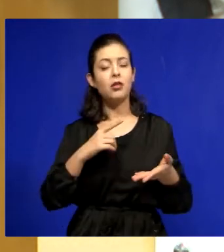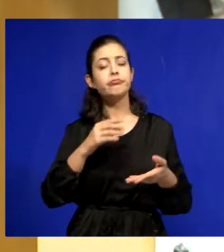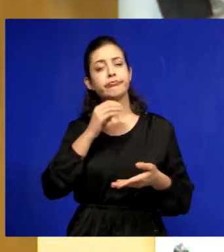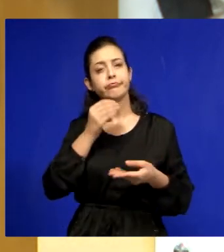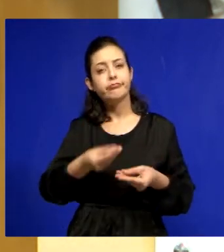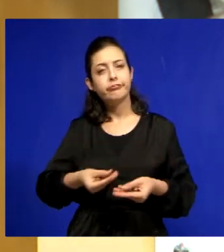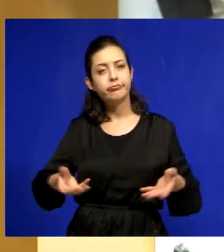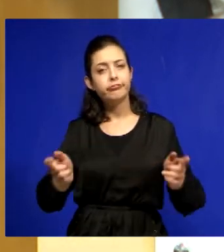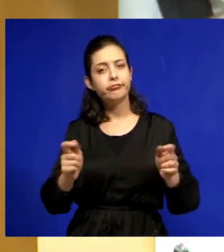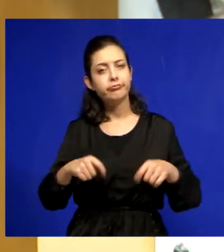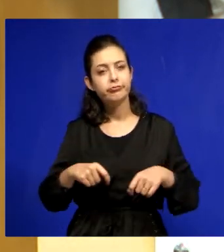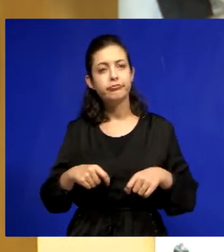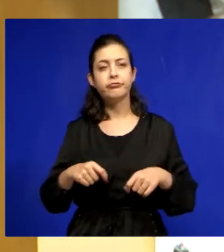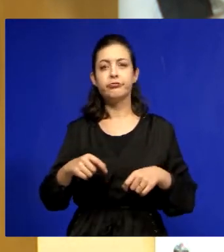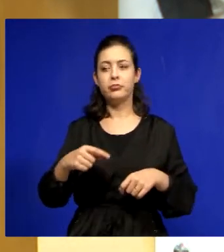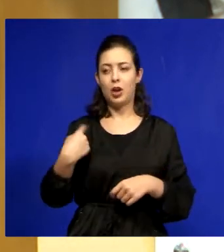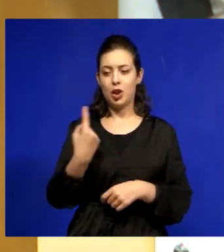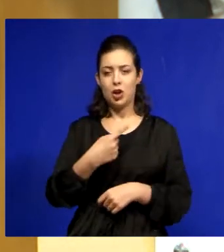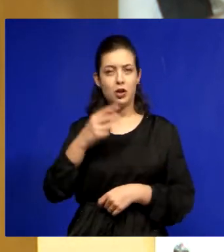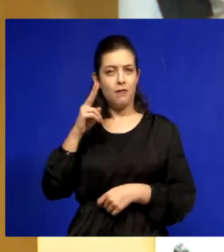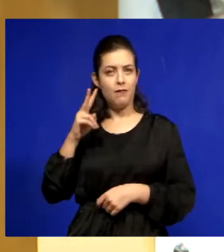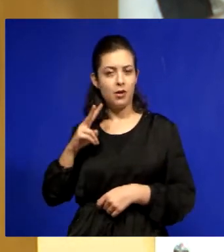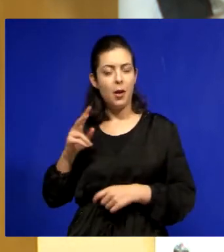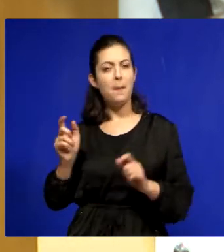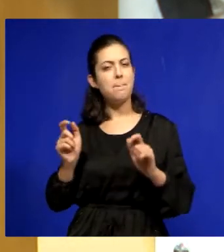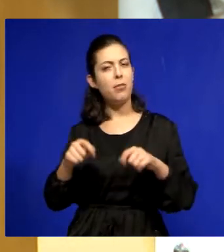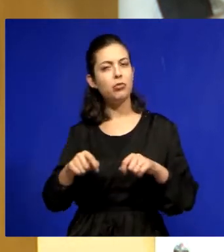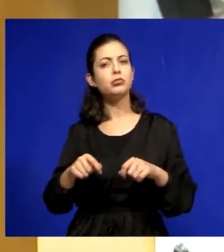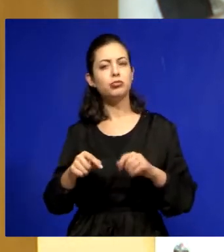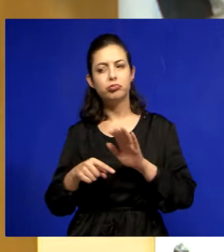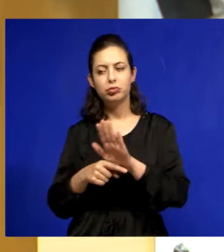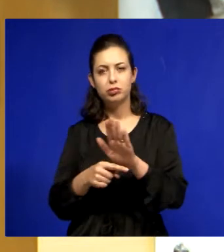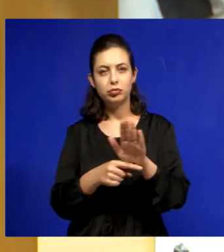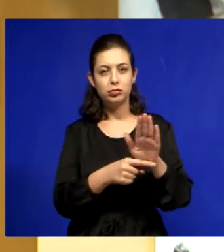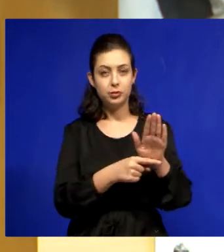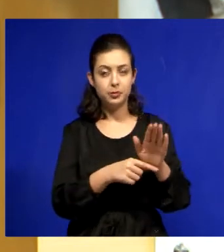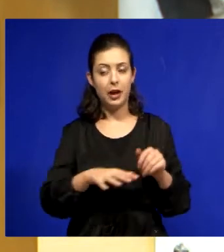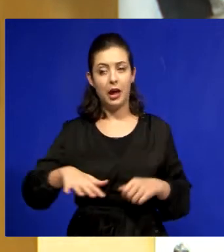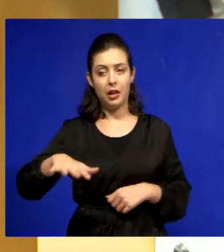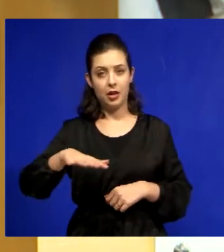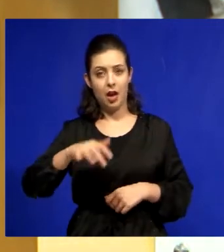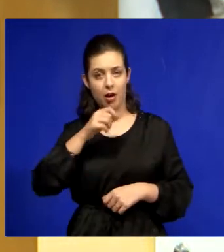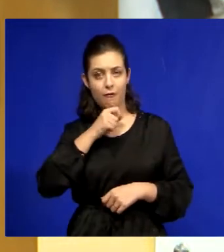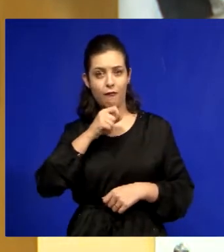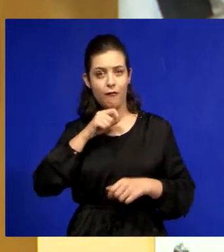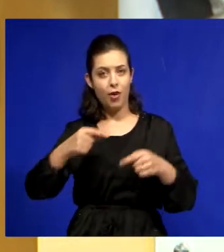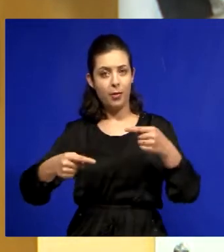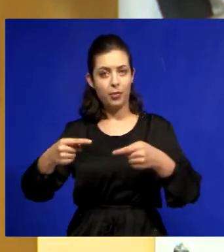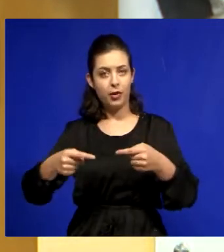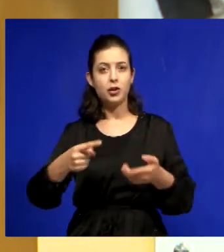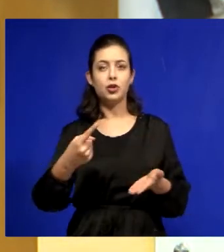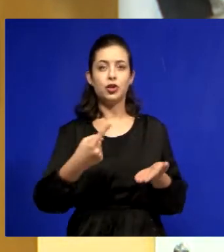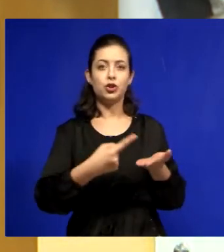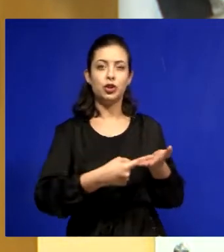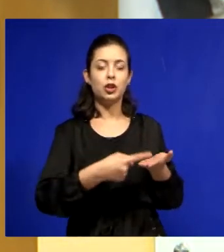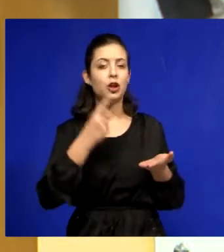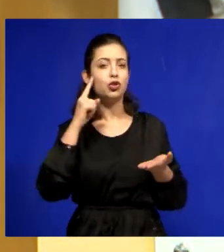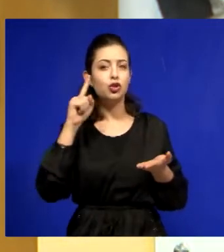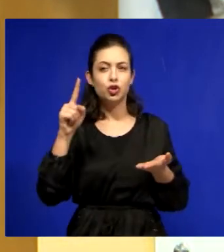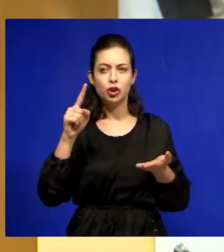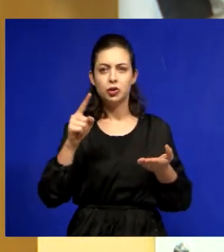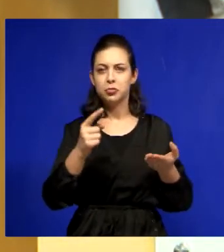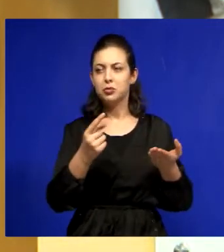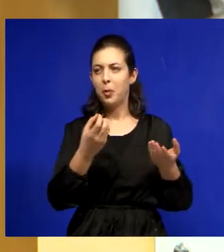oportunidade de enquanto vereador poder também contribuir nessa área então vamos agendar ver a melhor data para